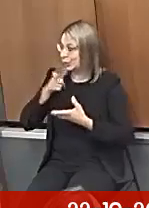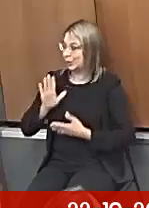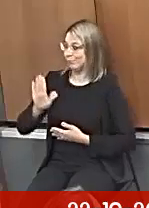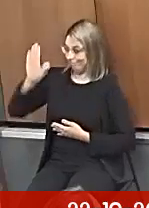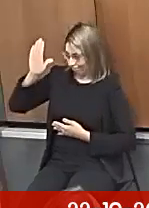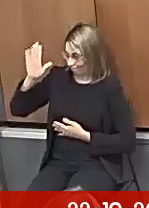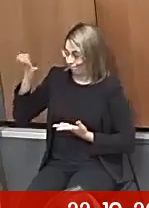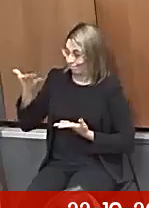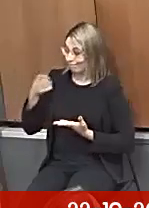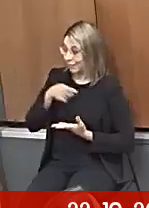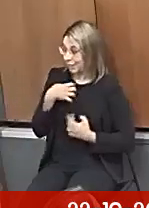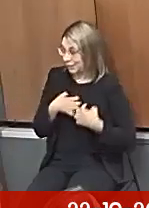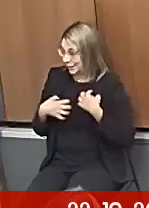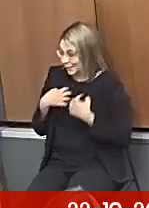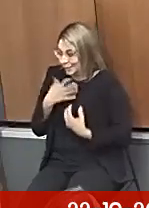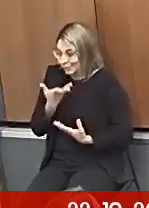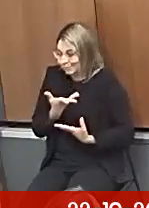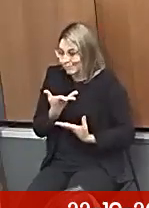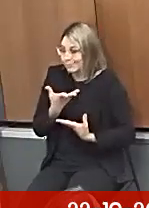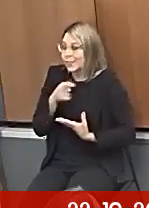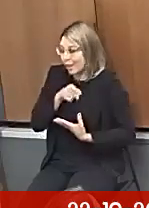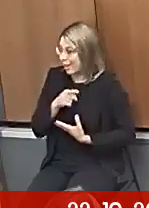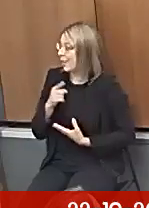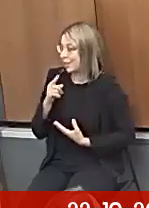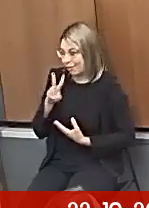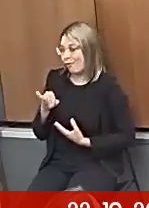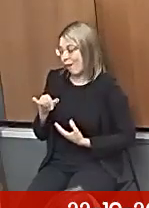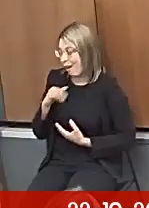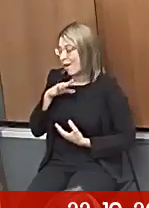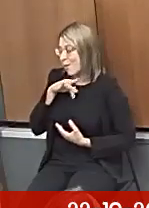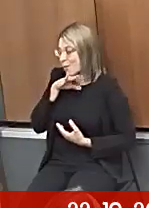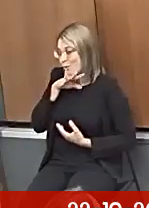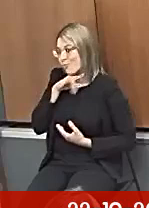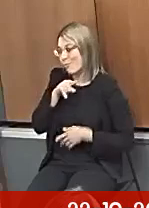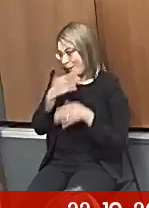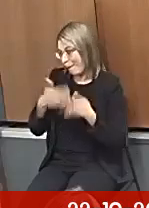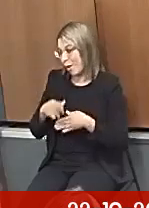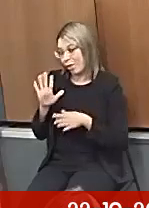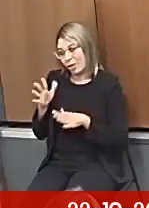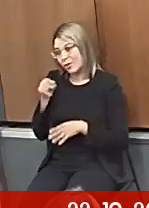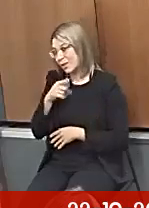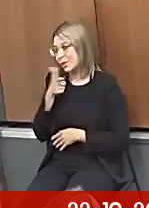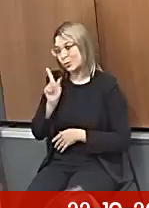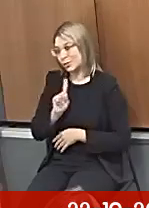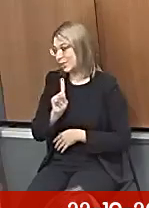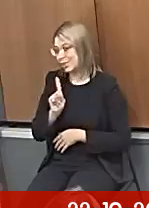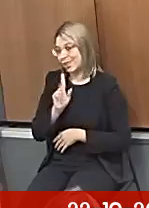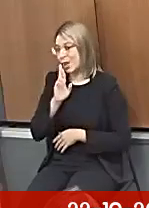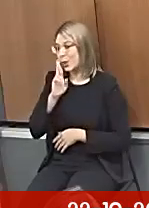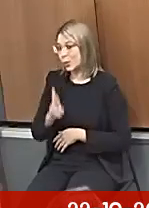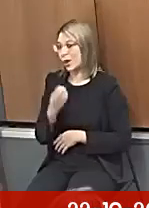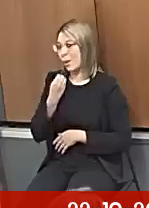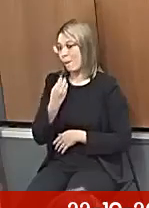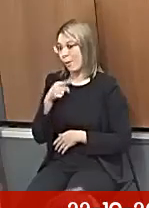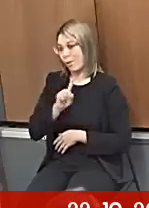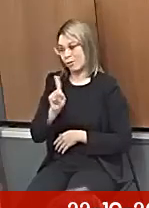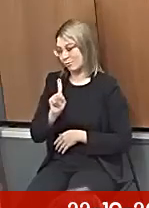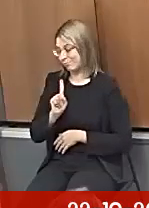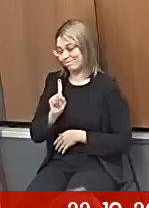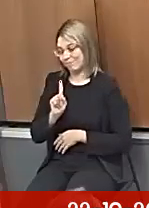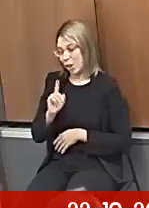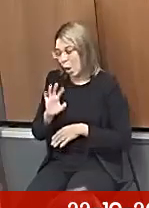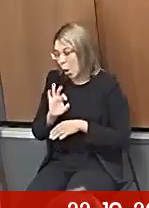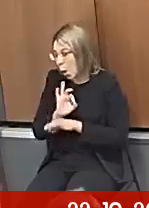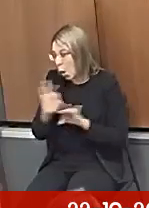dele. Ele vai muito mal nessa prova. Talvez vocês não vão conseguir ter um aluno brilhante